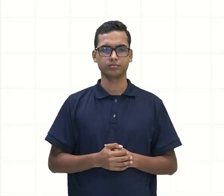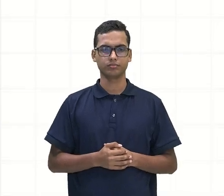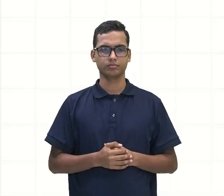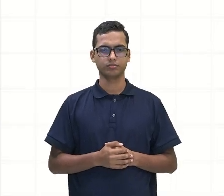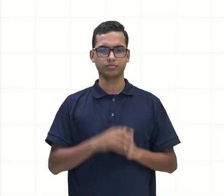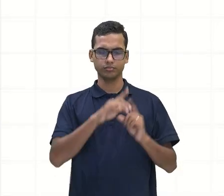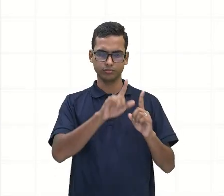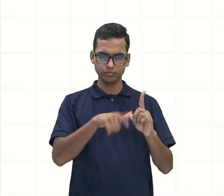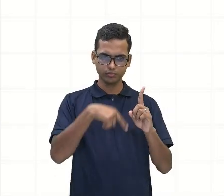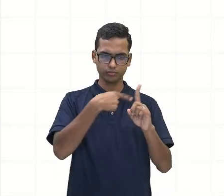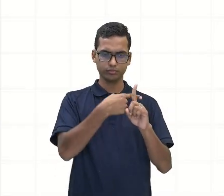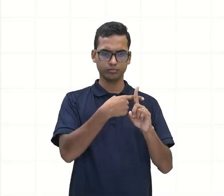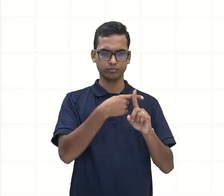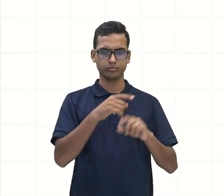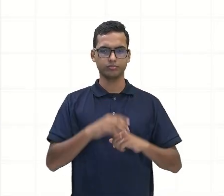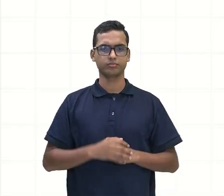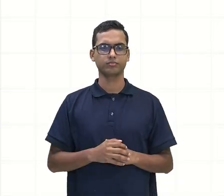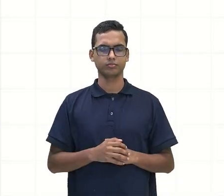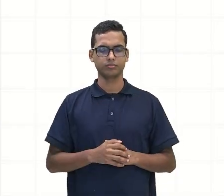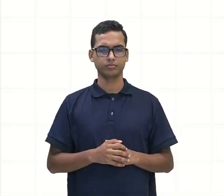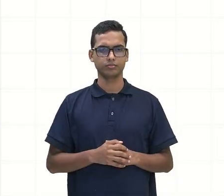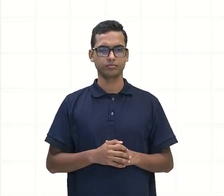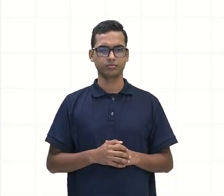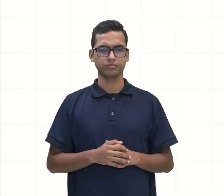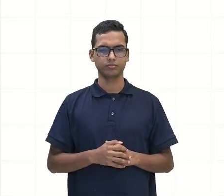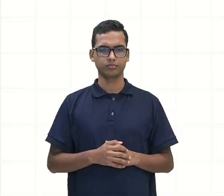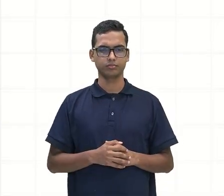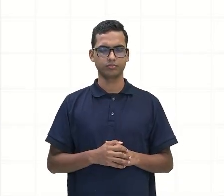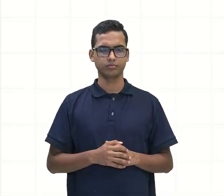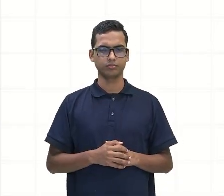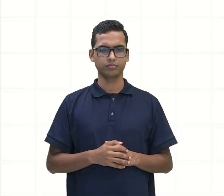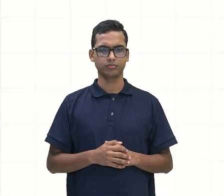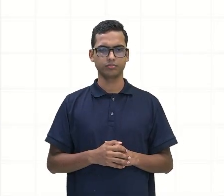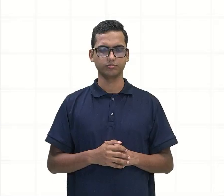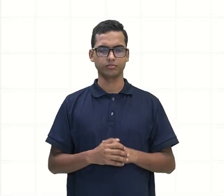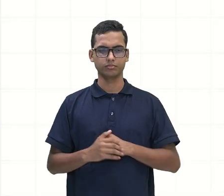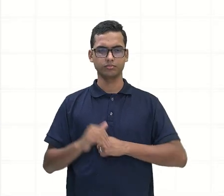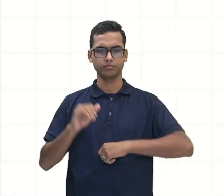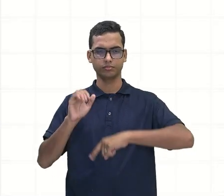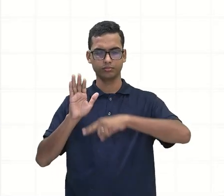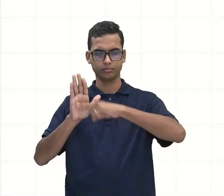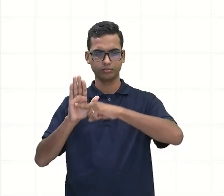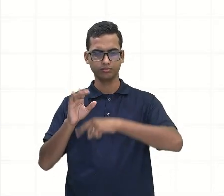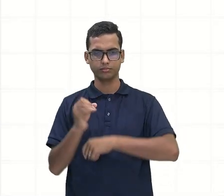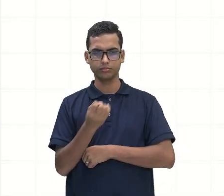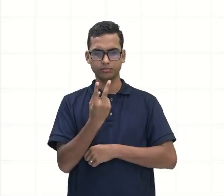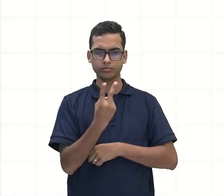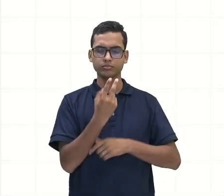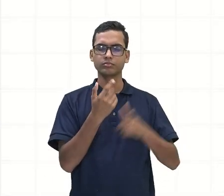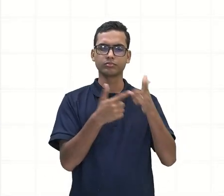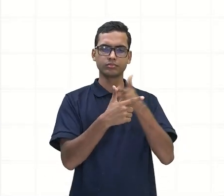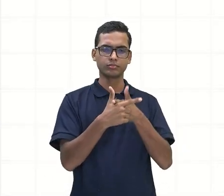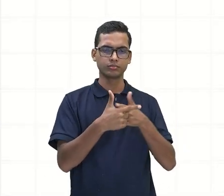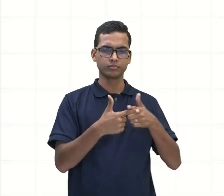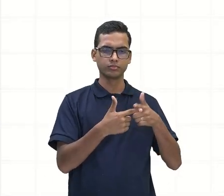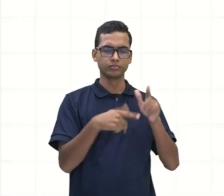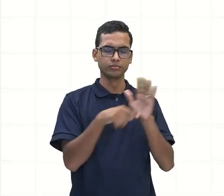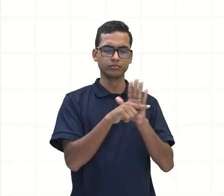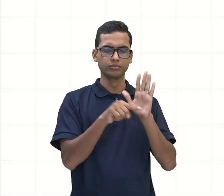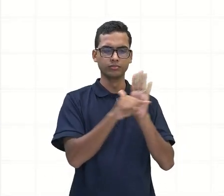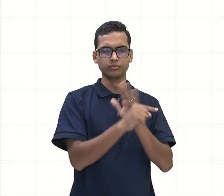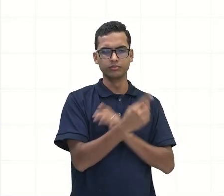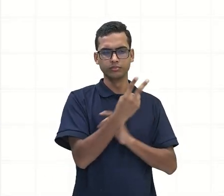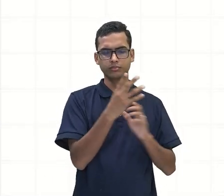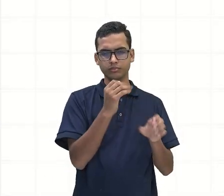Mais, aqui ó, tem o menos 2 dividido por menos 2. Um número dividido por ele mesmo é 1, certo? Só que